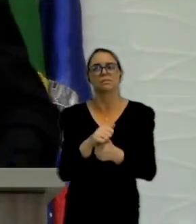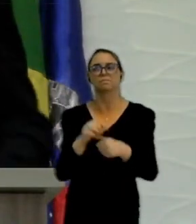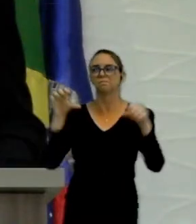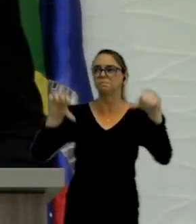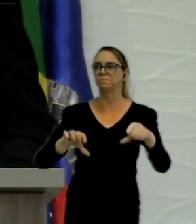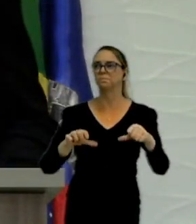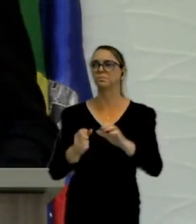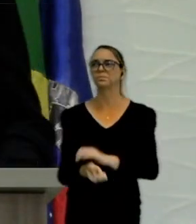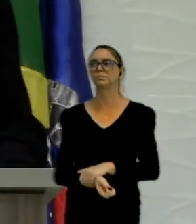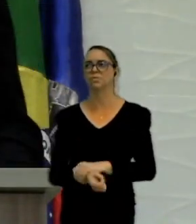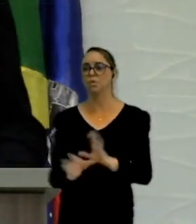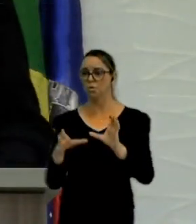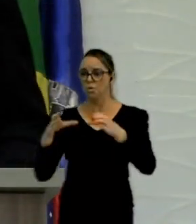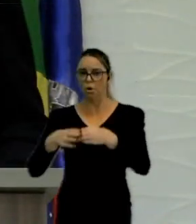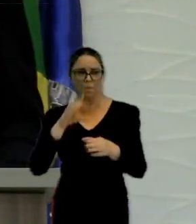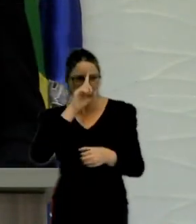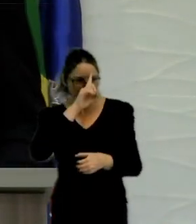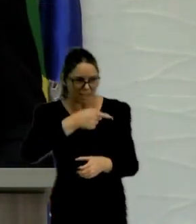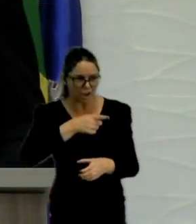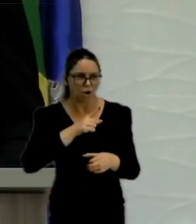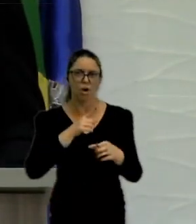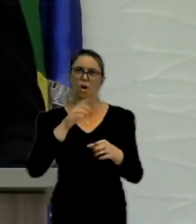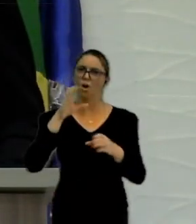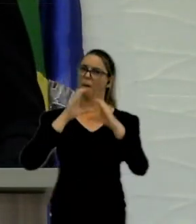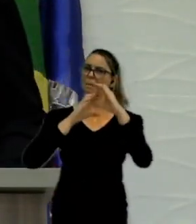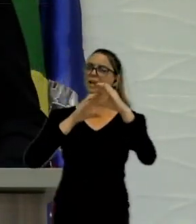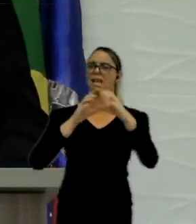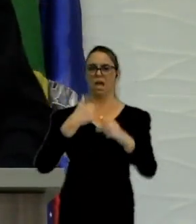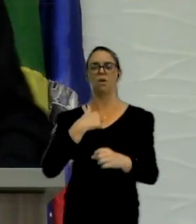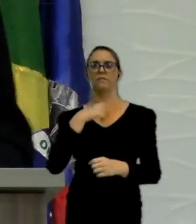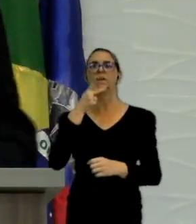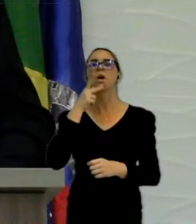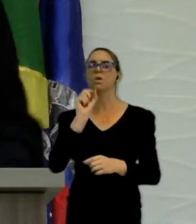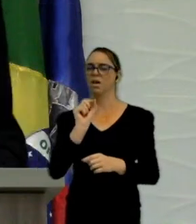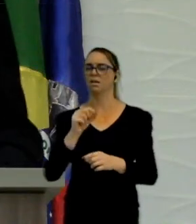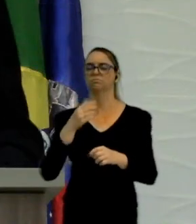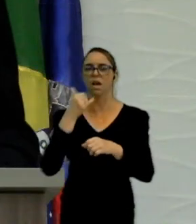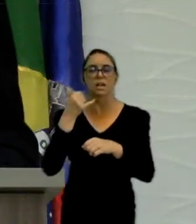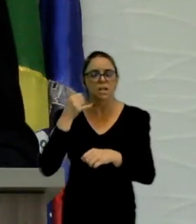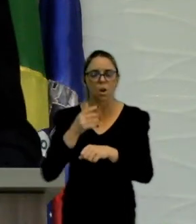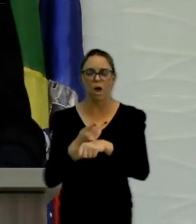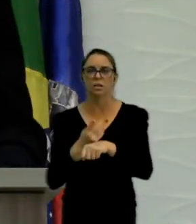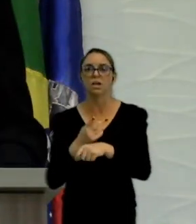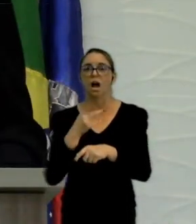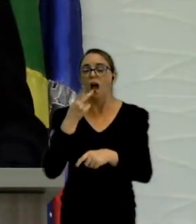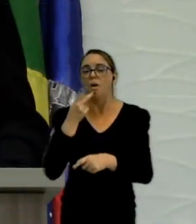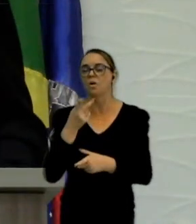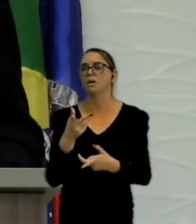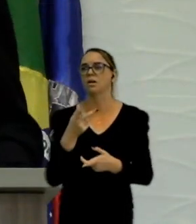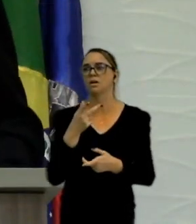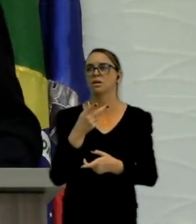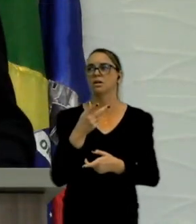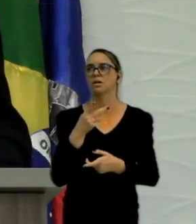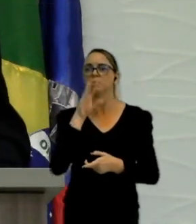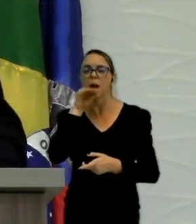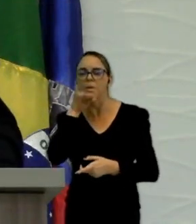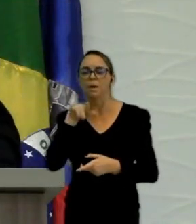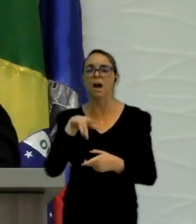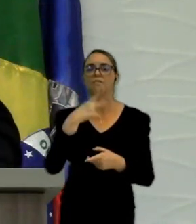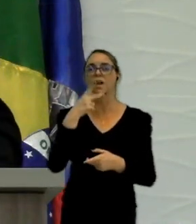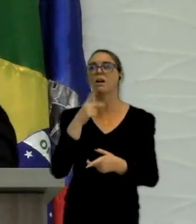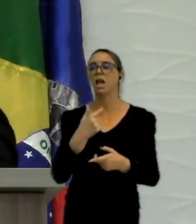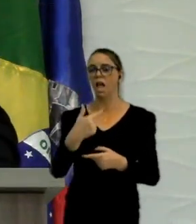que eu disse que o grupo mandava em Compesa? Eu disse no áudio que quem comandava a Compesa era a Raquel Lira. E pode abrir o áudio aqui no